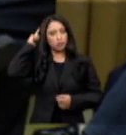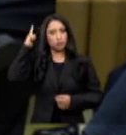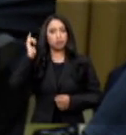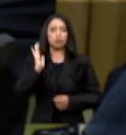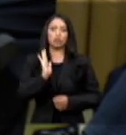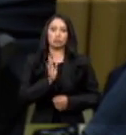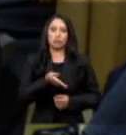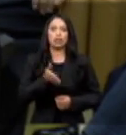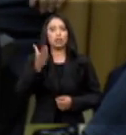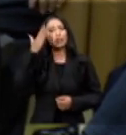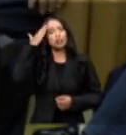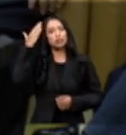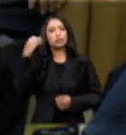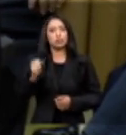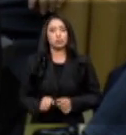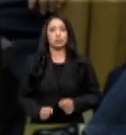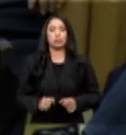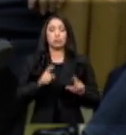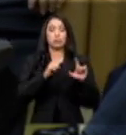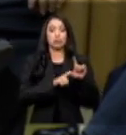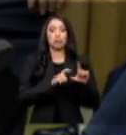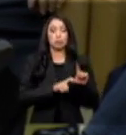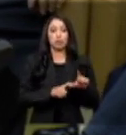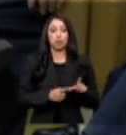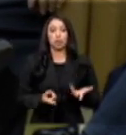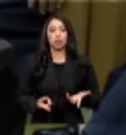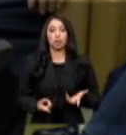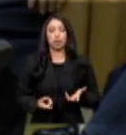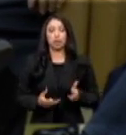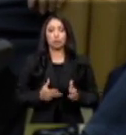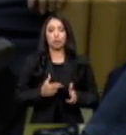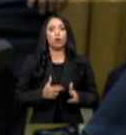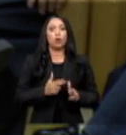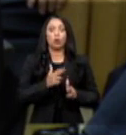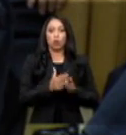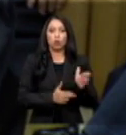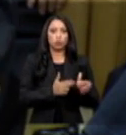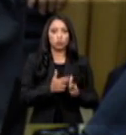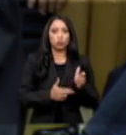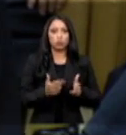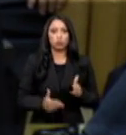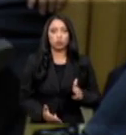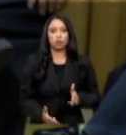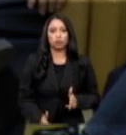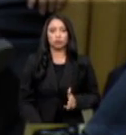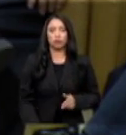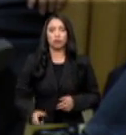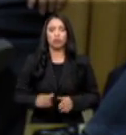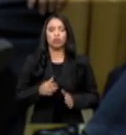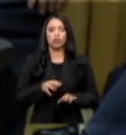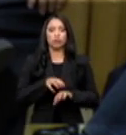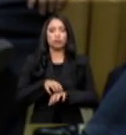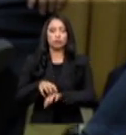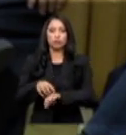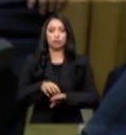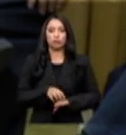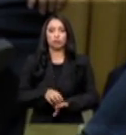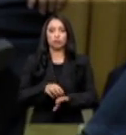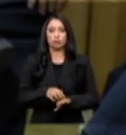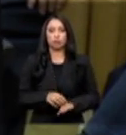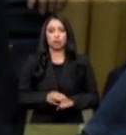que evidente, depender tanto do modal rodoviário de transporte. Essa semana o país passou por mais